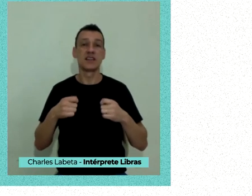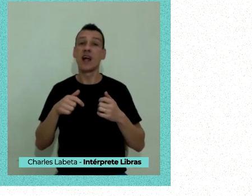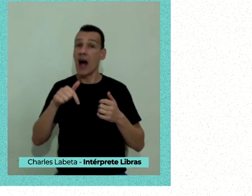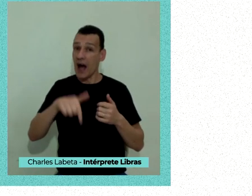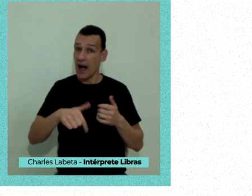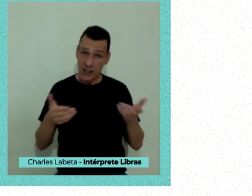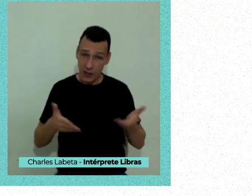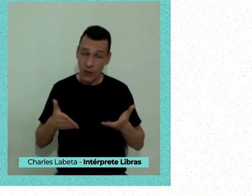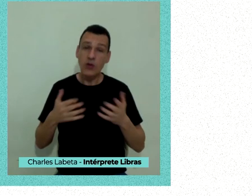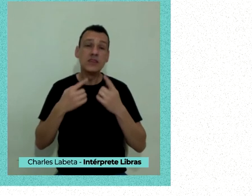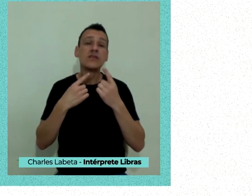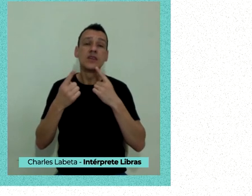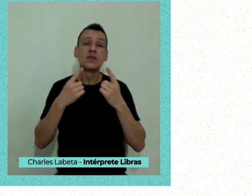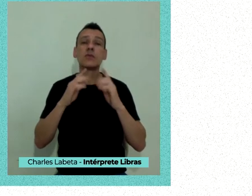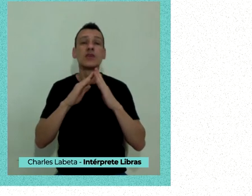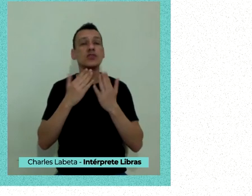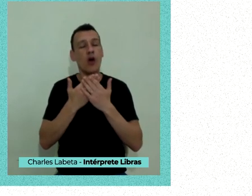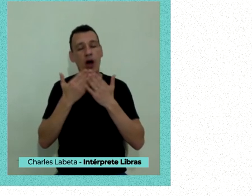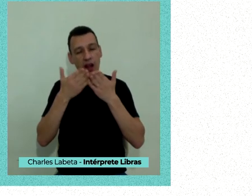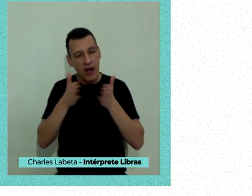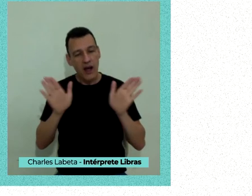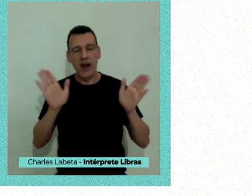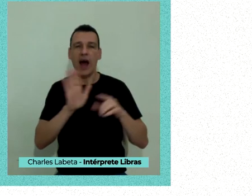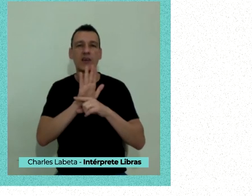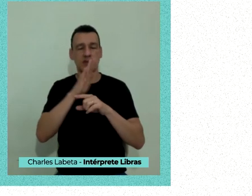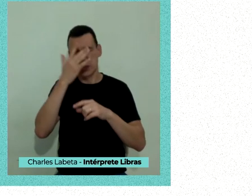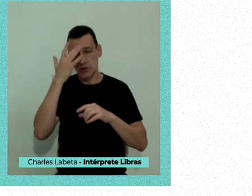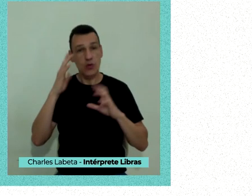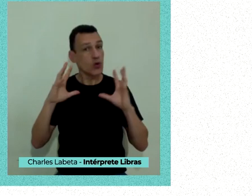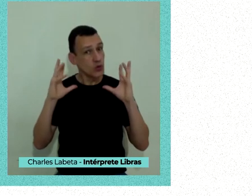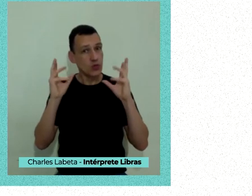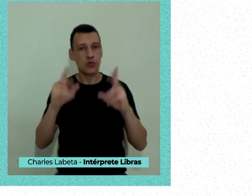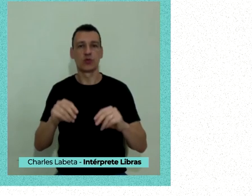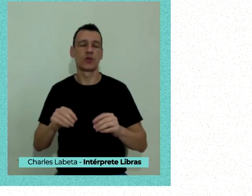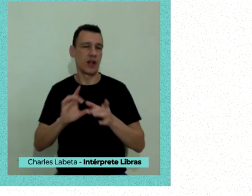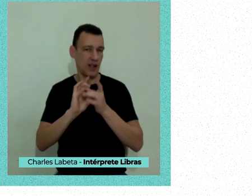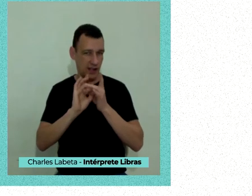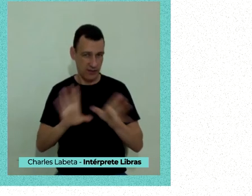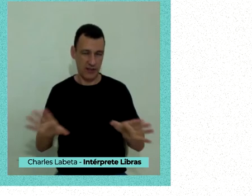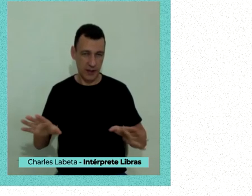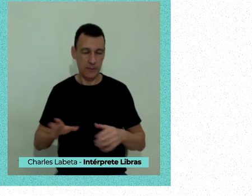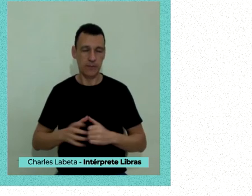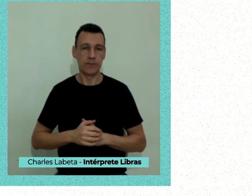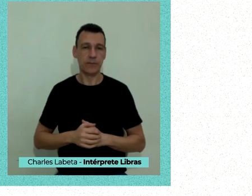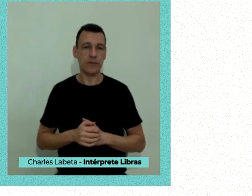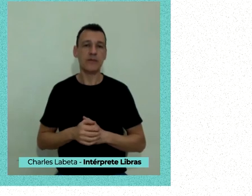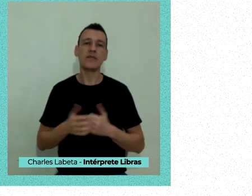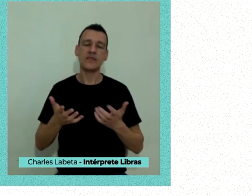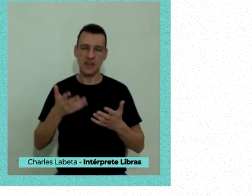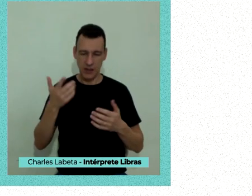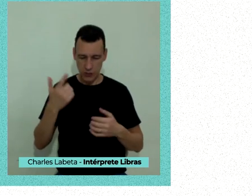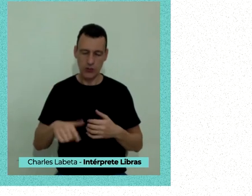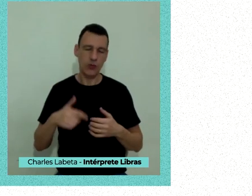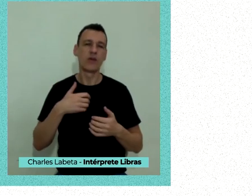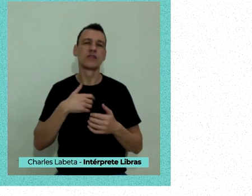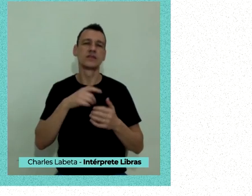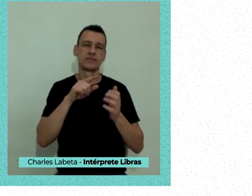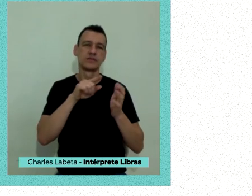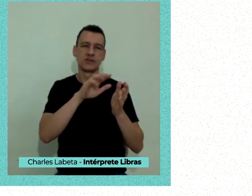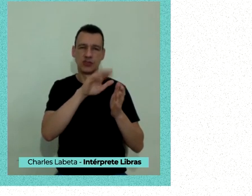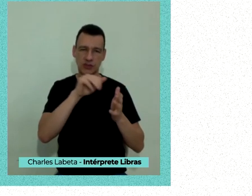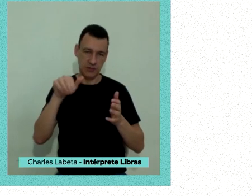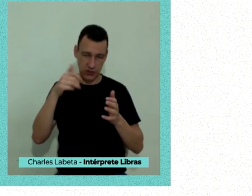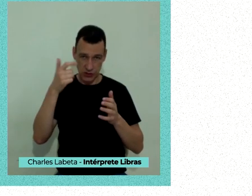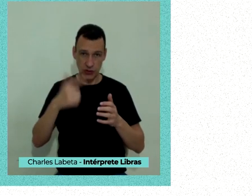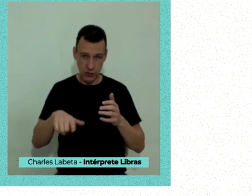coletiva, mais pública. Então agora eu retorno às nossas convidadas, trazendo aqui